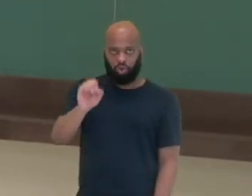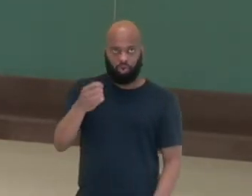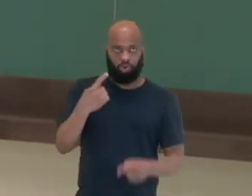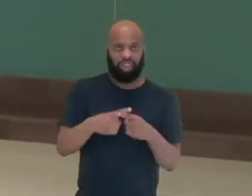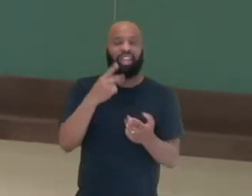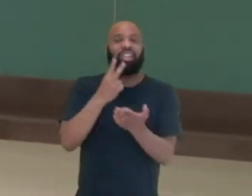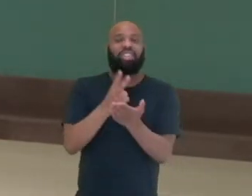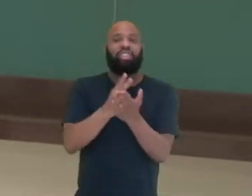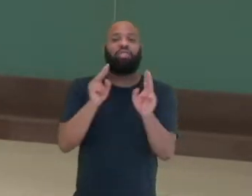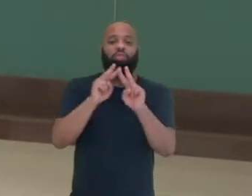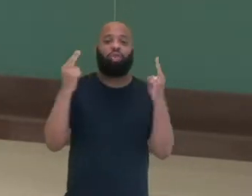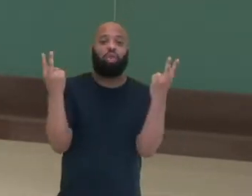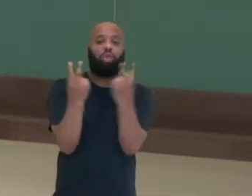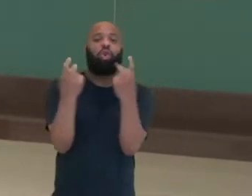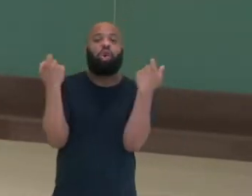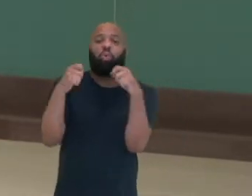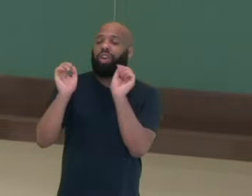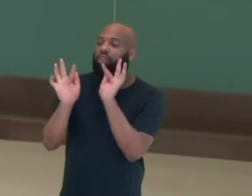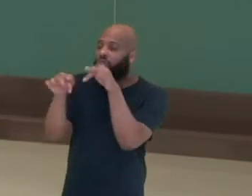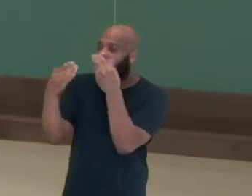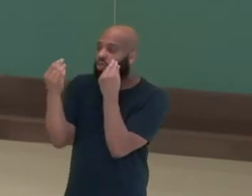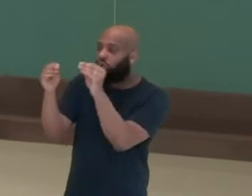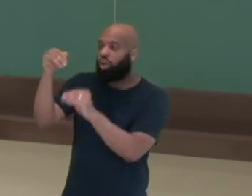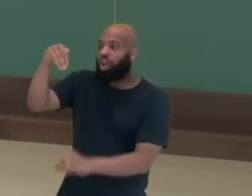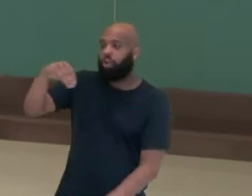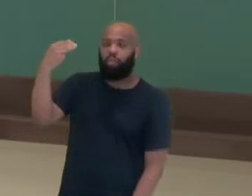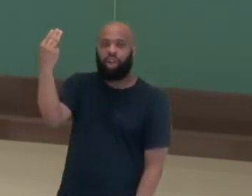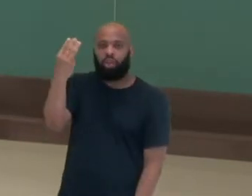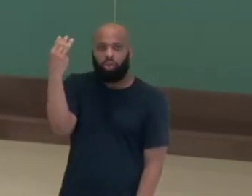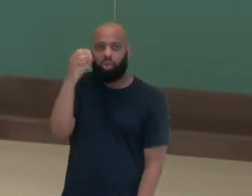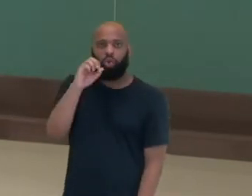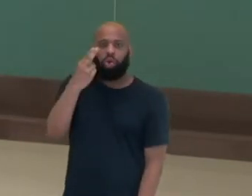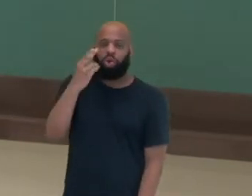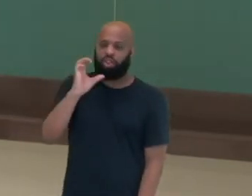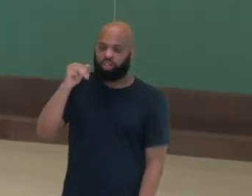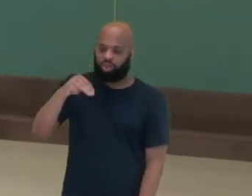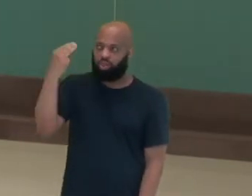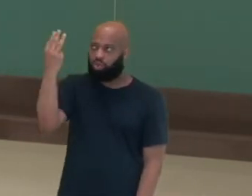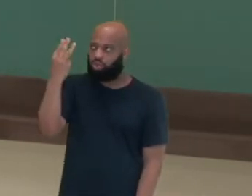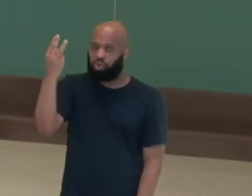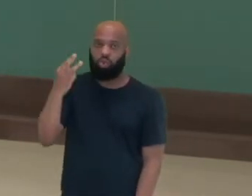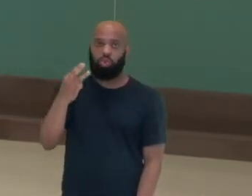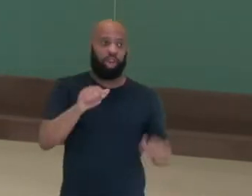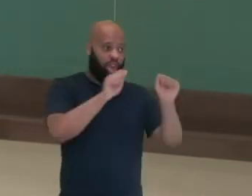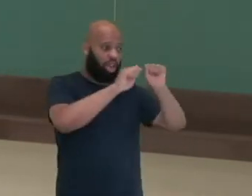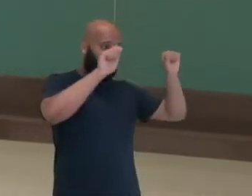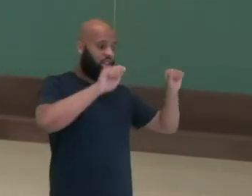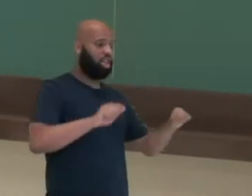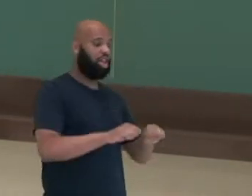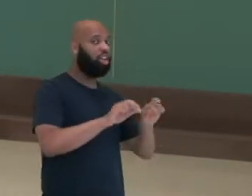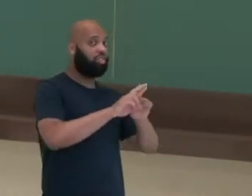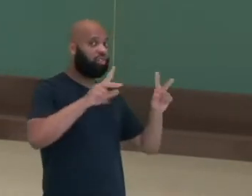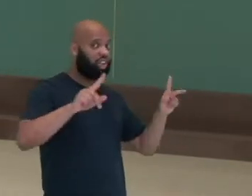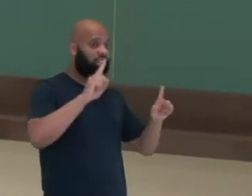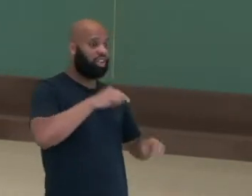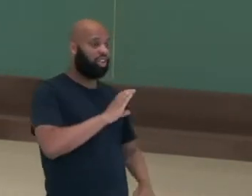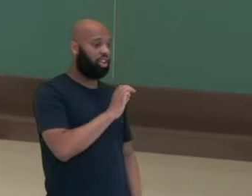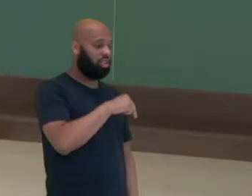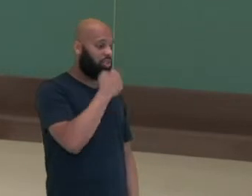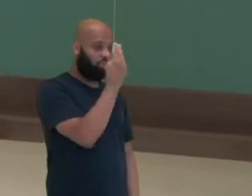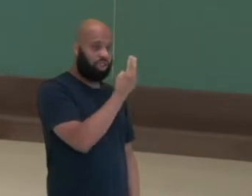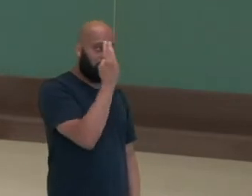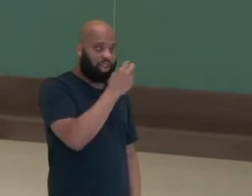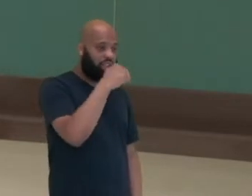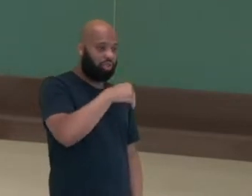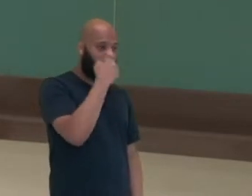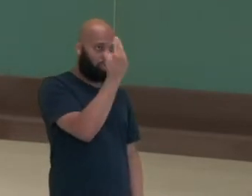metro cúbico, centímetro cúbico. Diferente da área, né? Que é metro quadrado, centímetro quadrado, tá? Beleza?